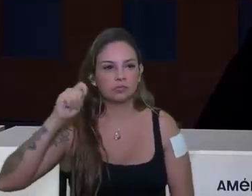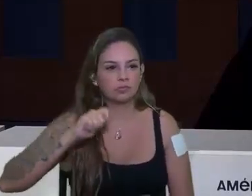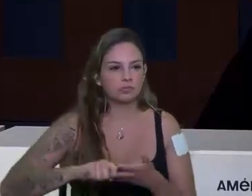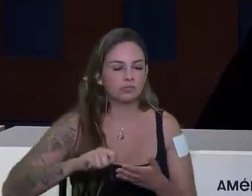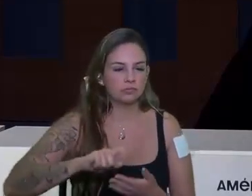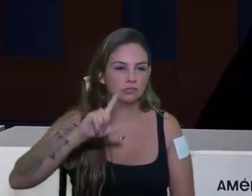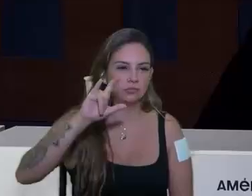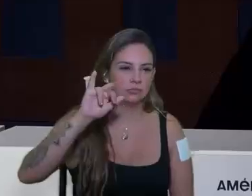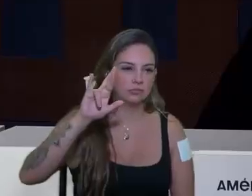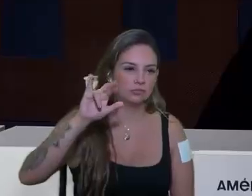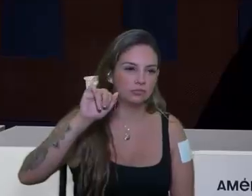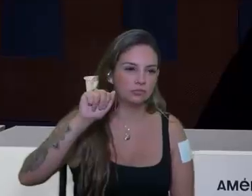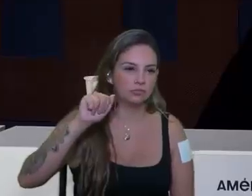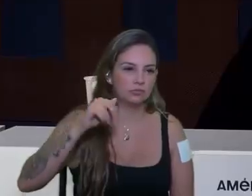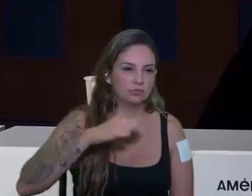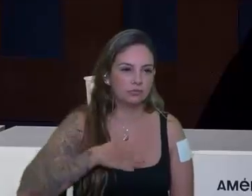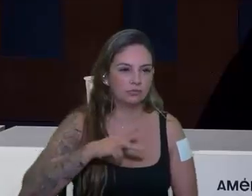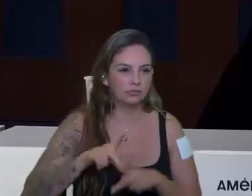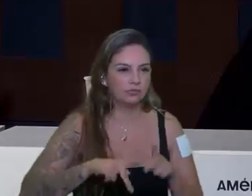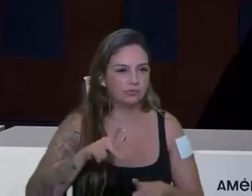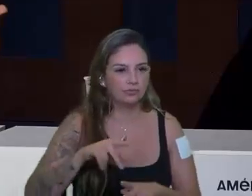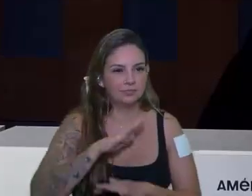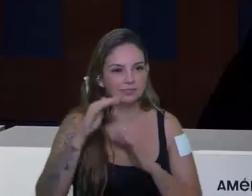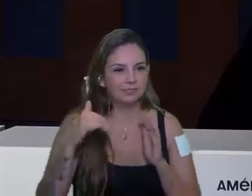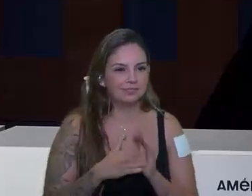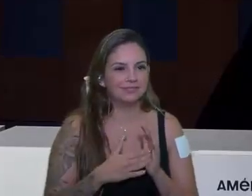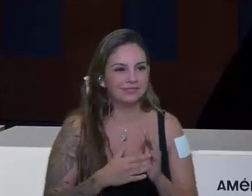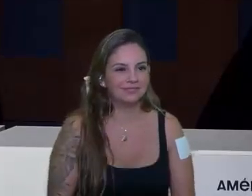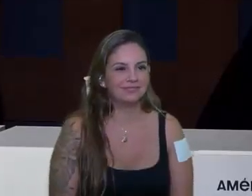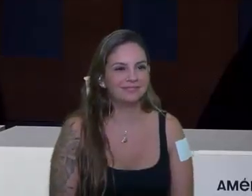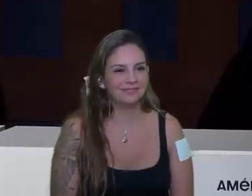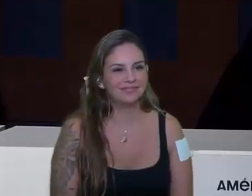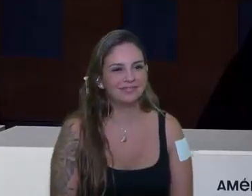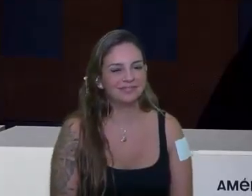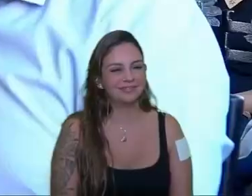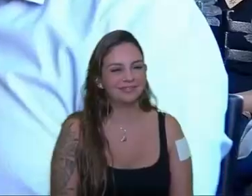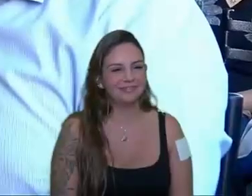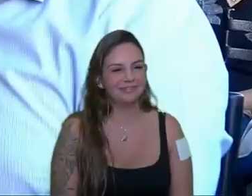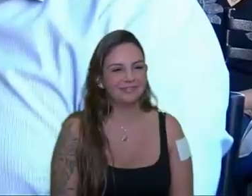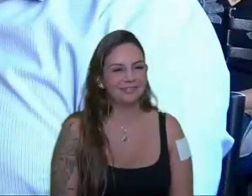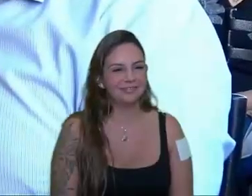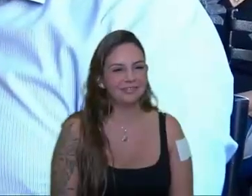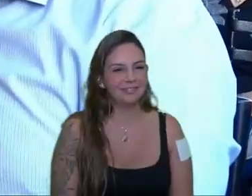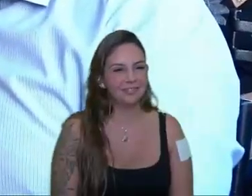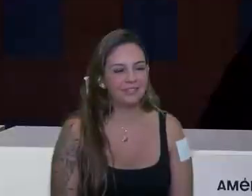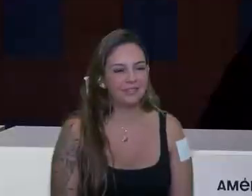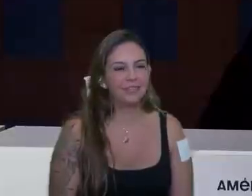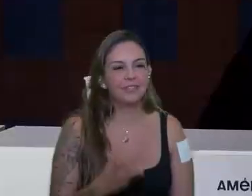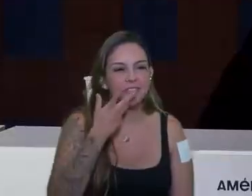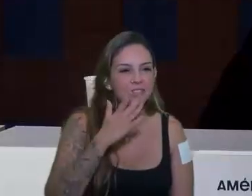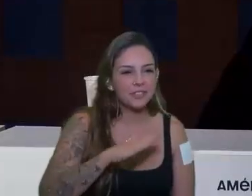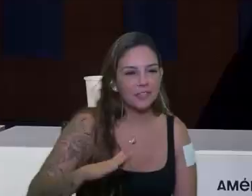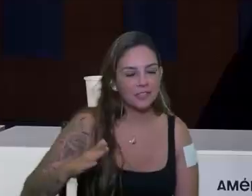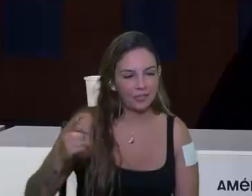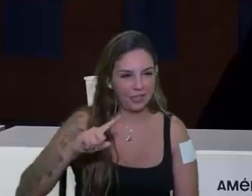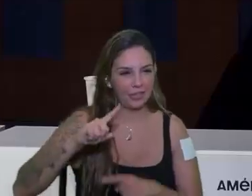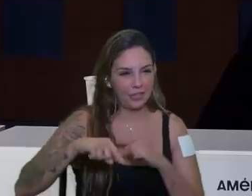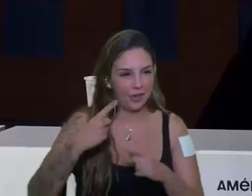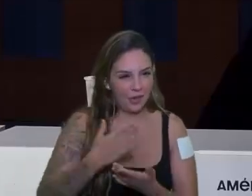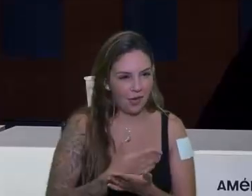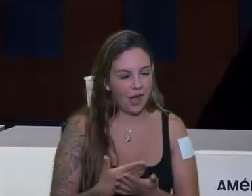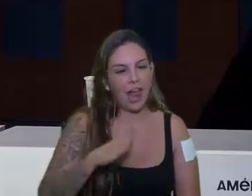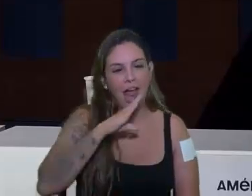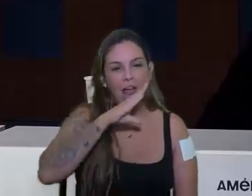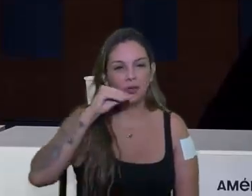escrevo como Lia Rocha. Então, meu público, todo mundo. Falo começo com... A infância veio depois. Eu começo